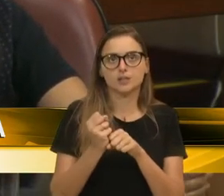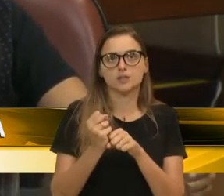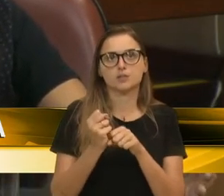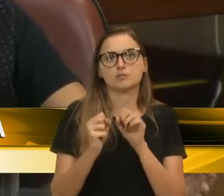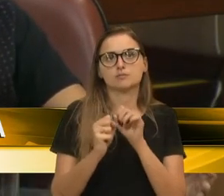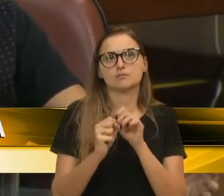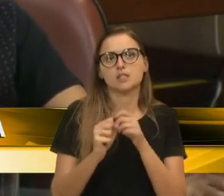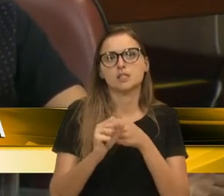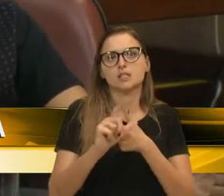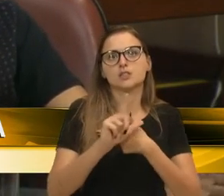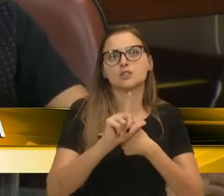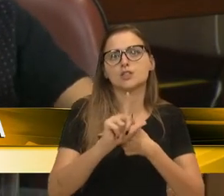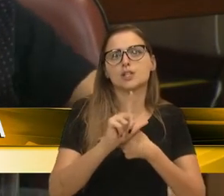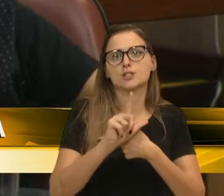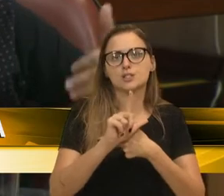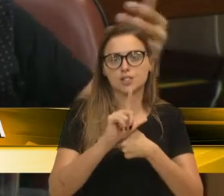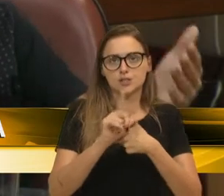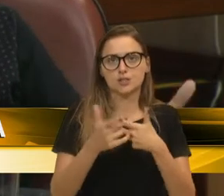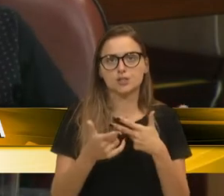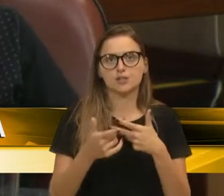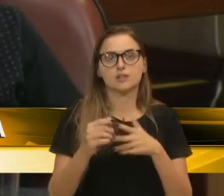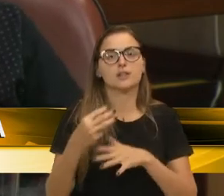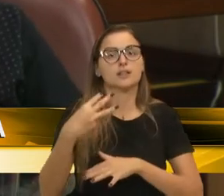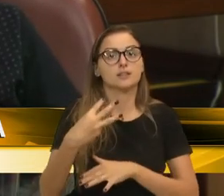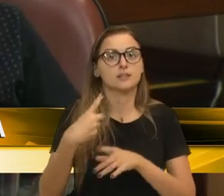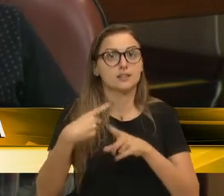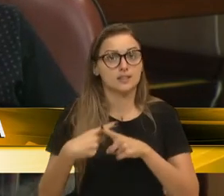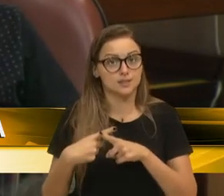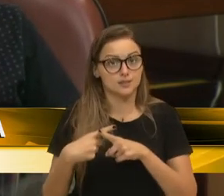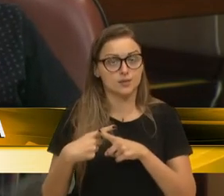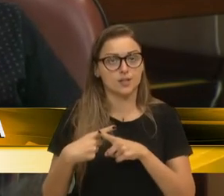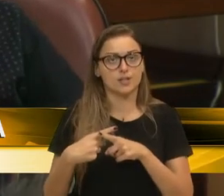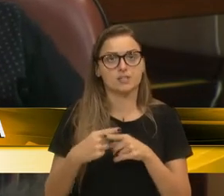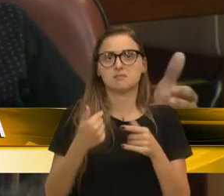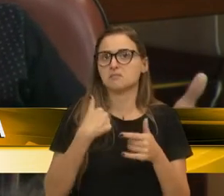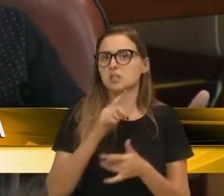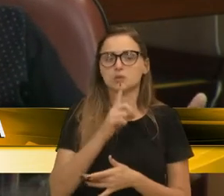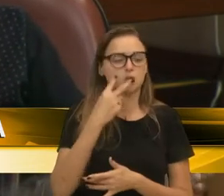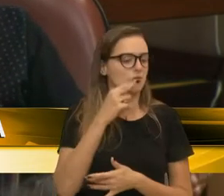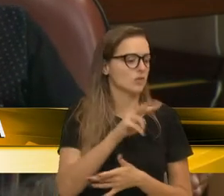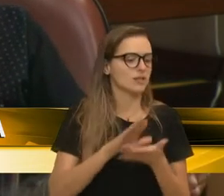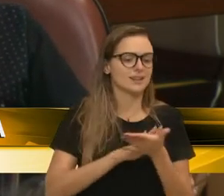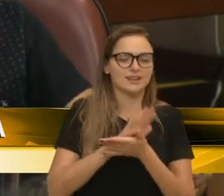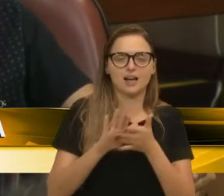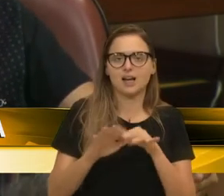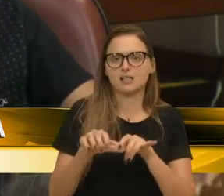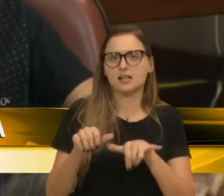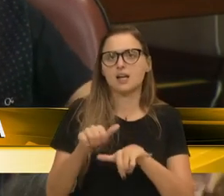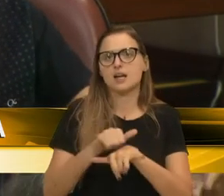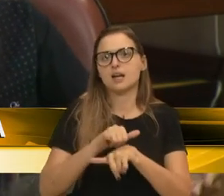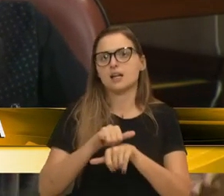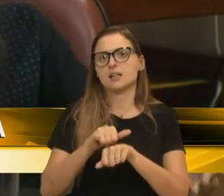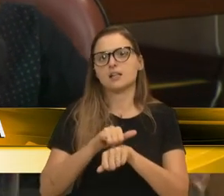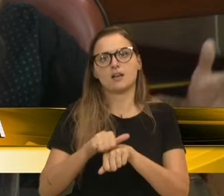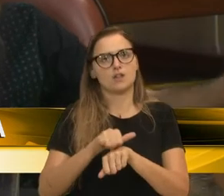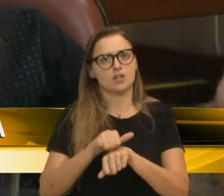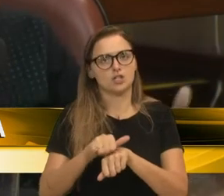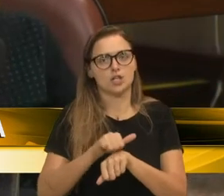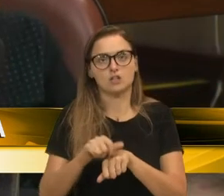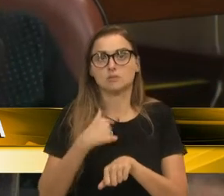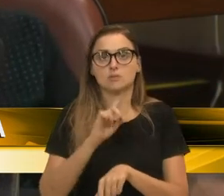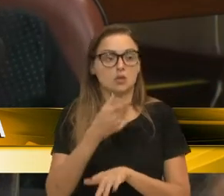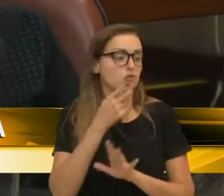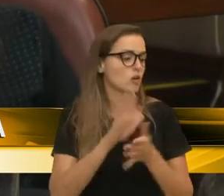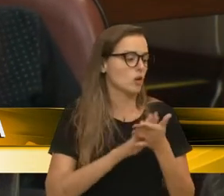e terceiro reajuste, e eu não vi nada na tal da Lava Jato nas planilhas da Visat. Ou se eu sofro de alguma amnésia e não foi